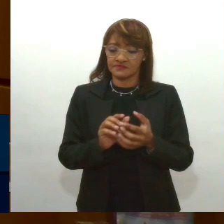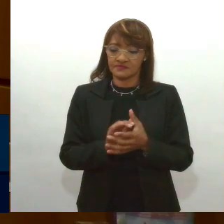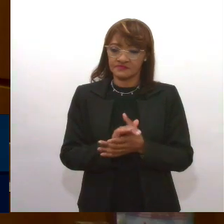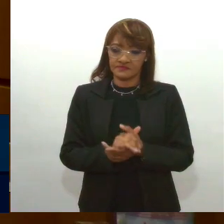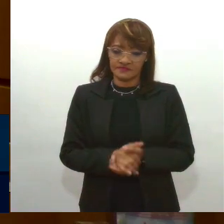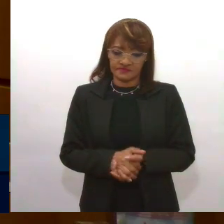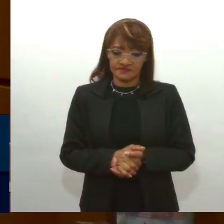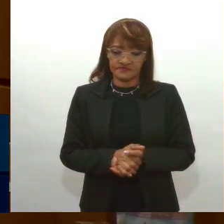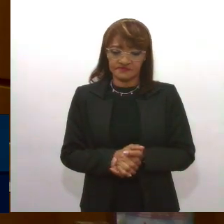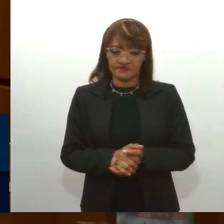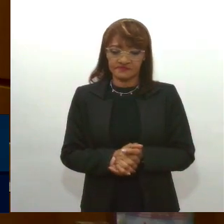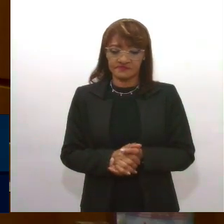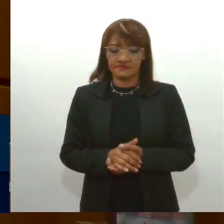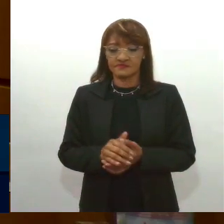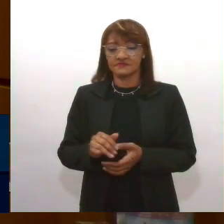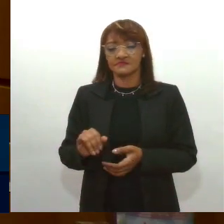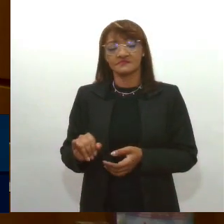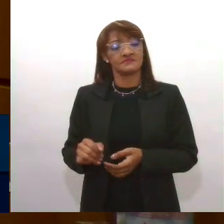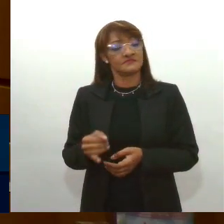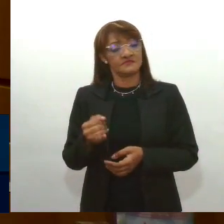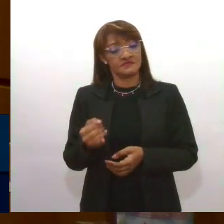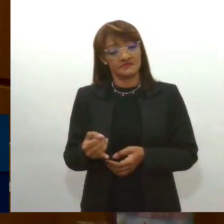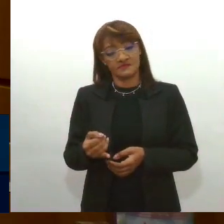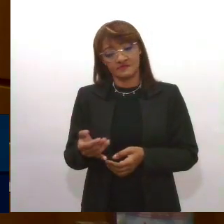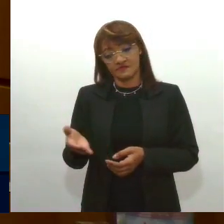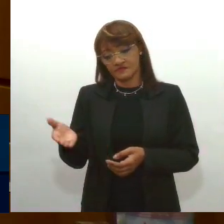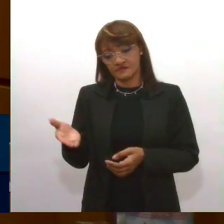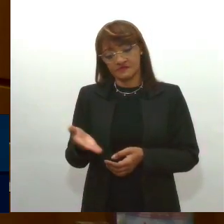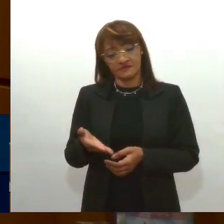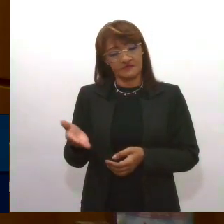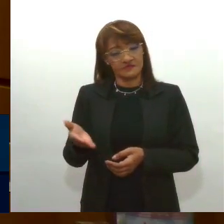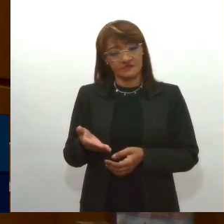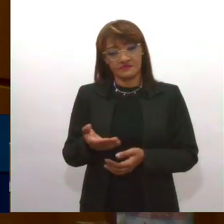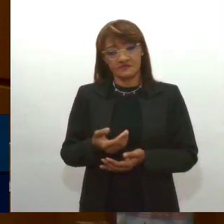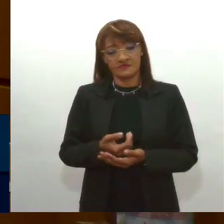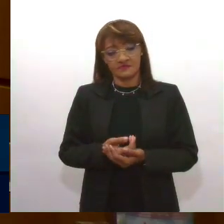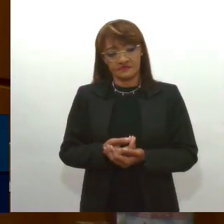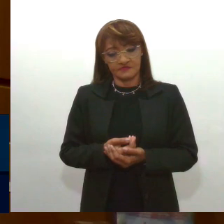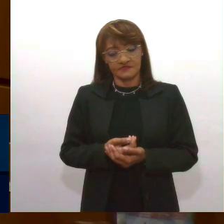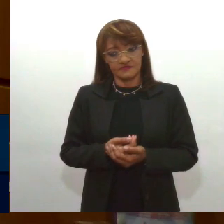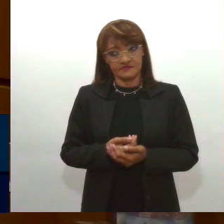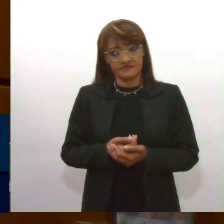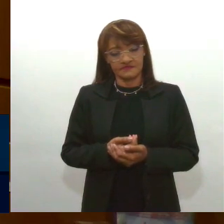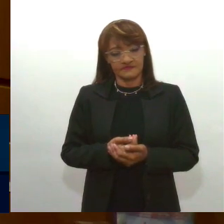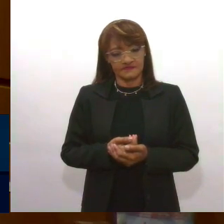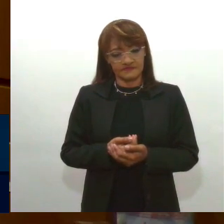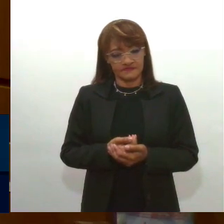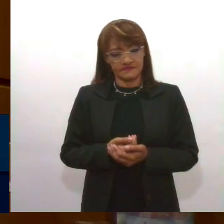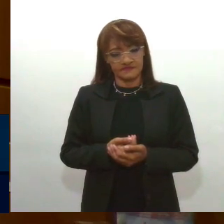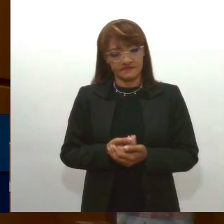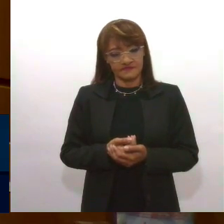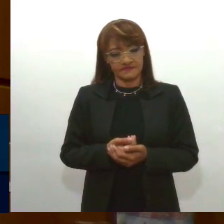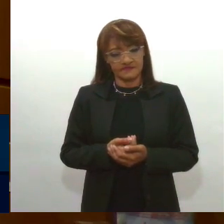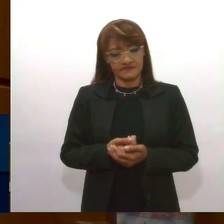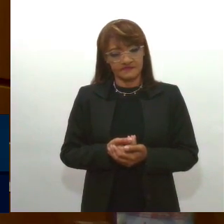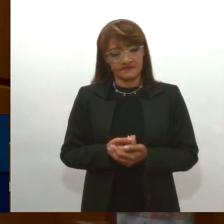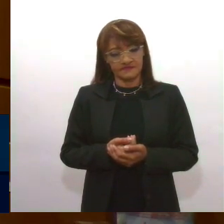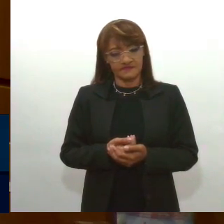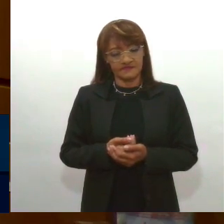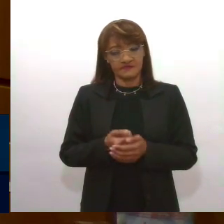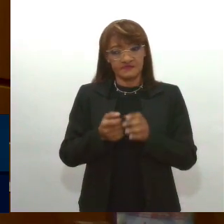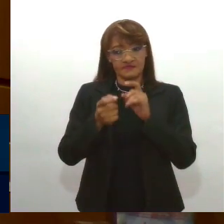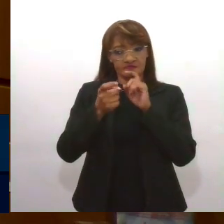esta oportunidade do primeiro primeiro expediente